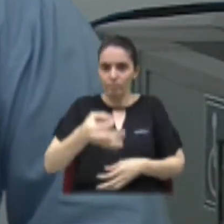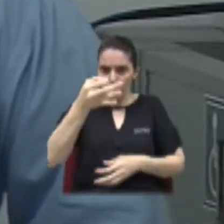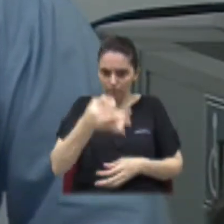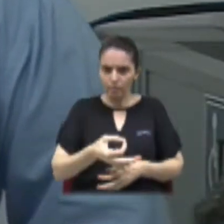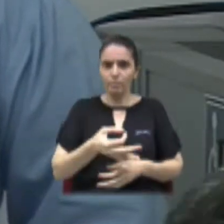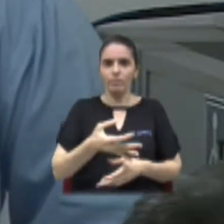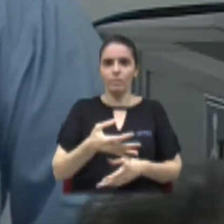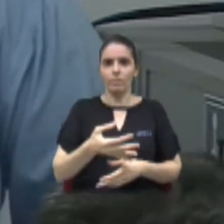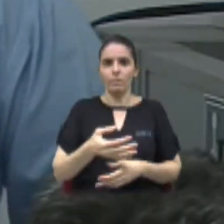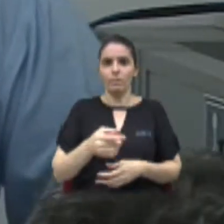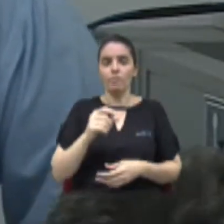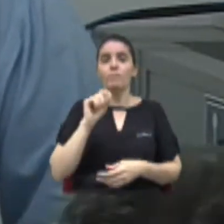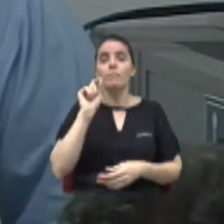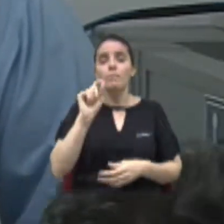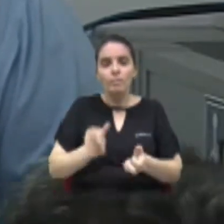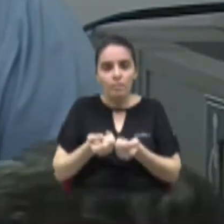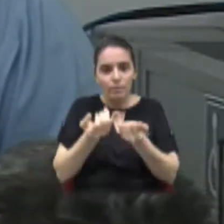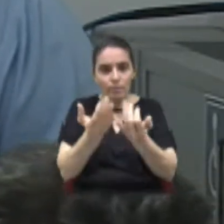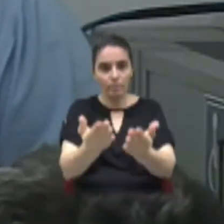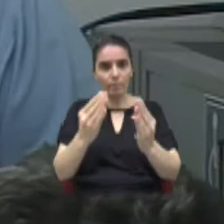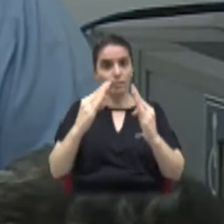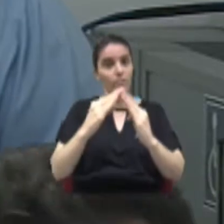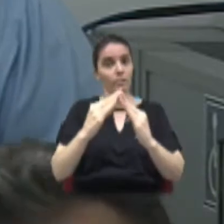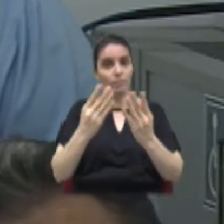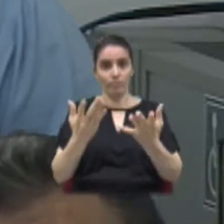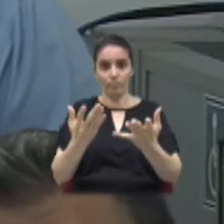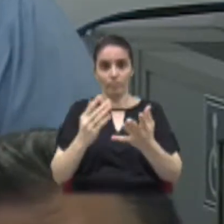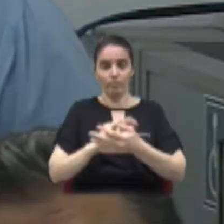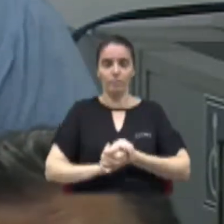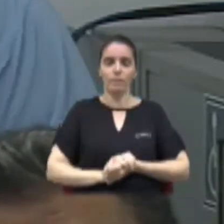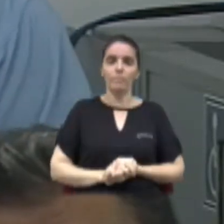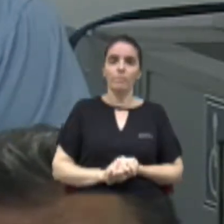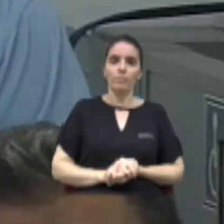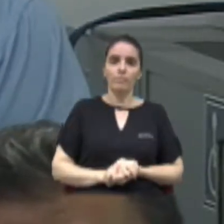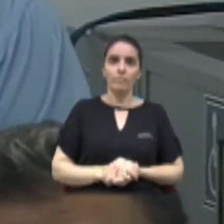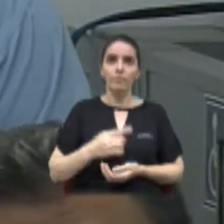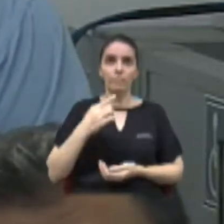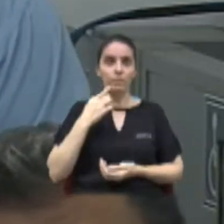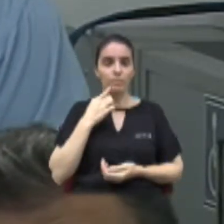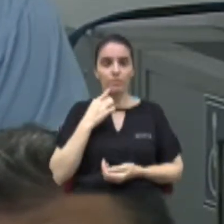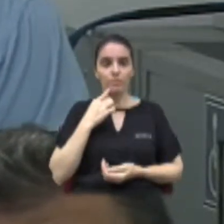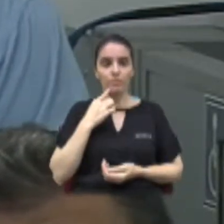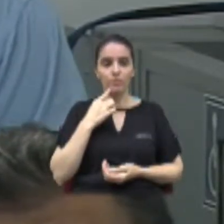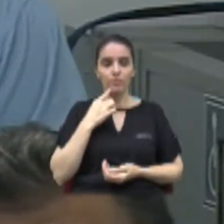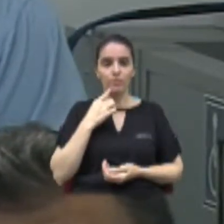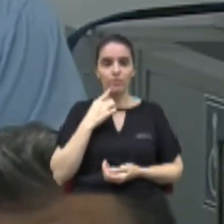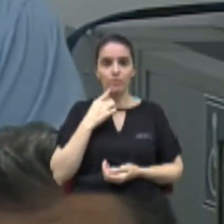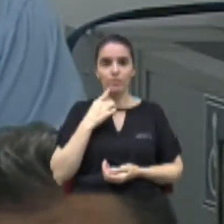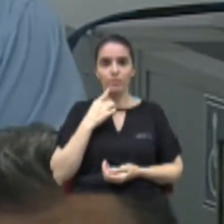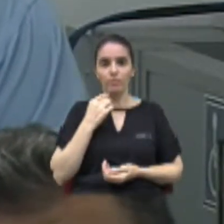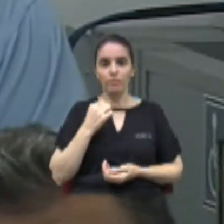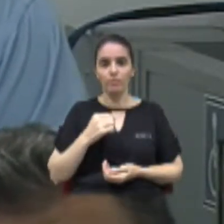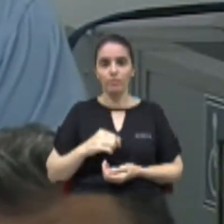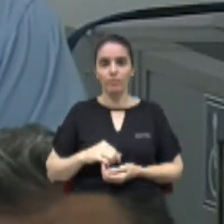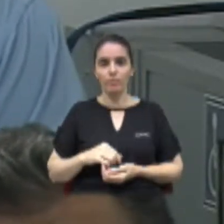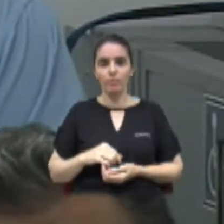essa ordem e essa transparência para que quando, não só esse governo, qualquer outro